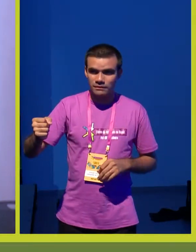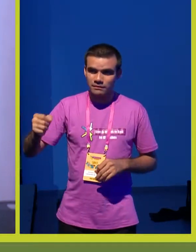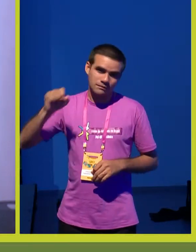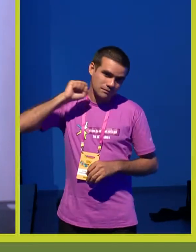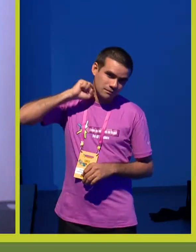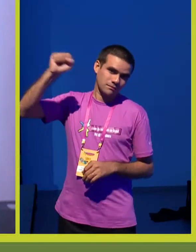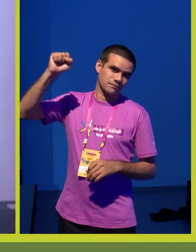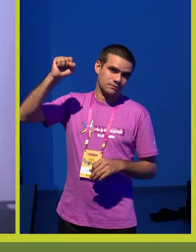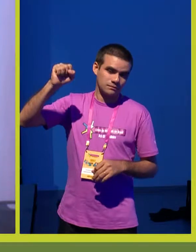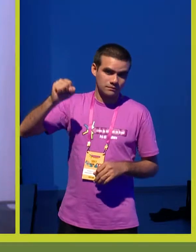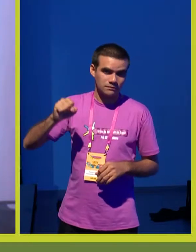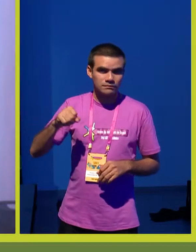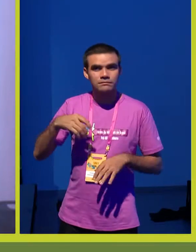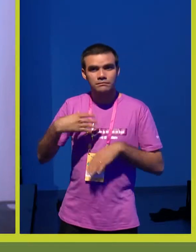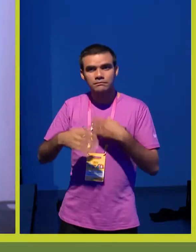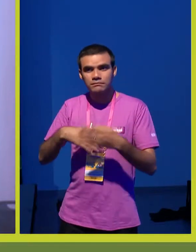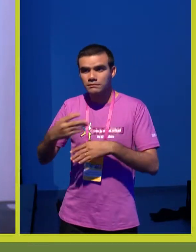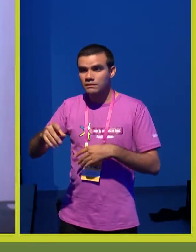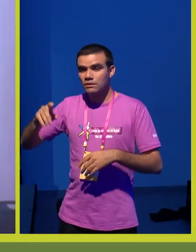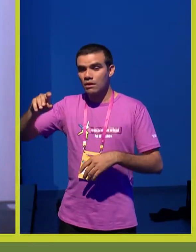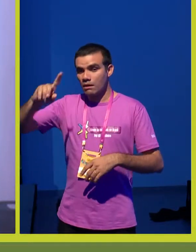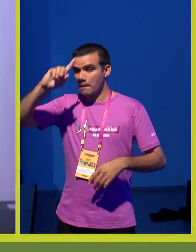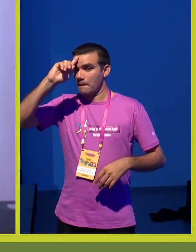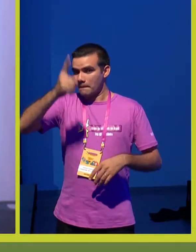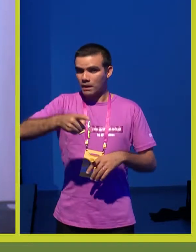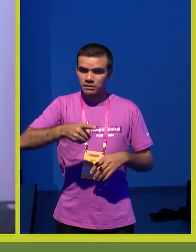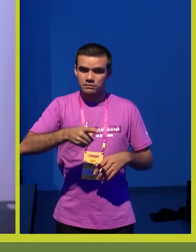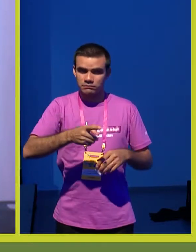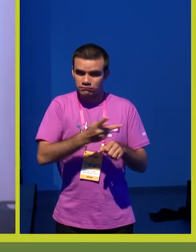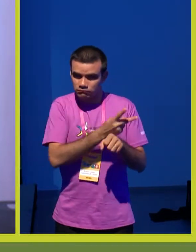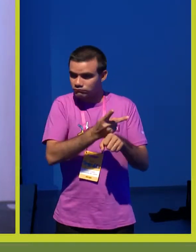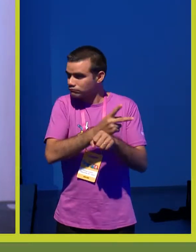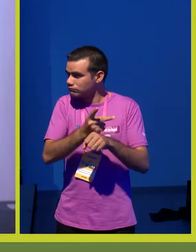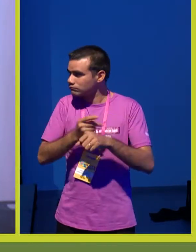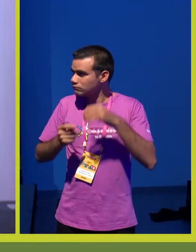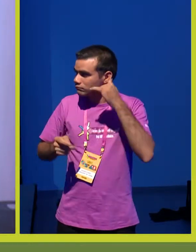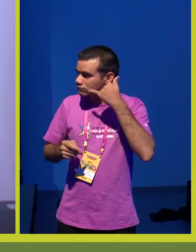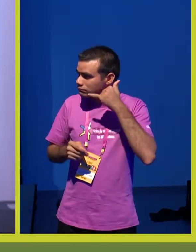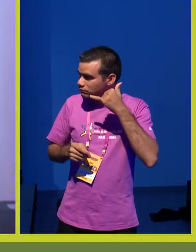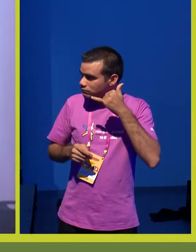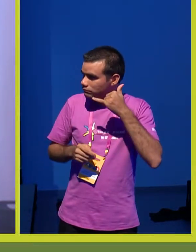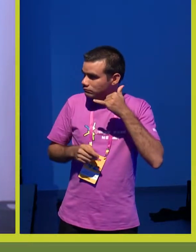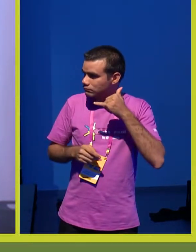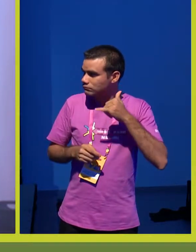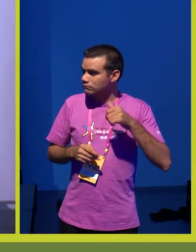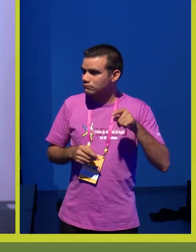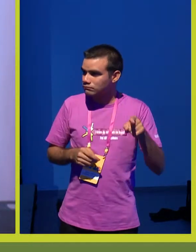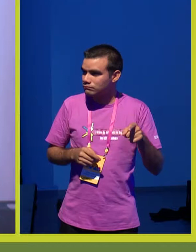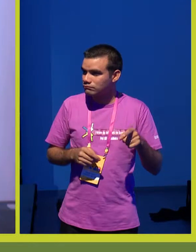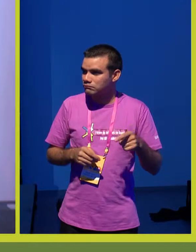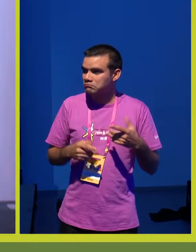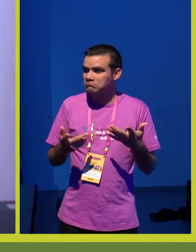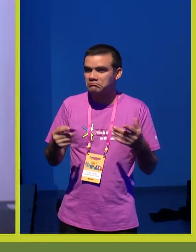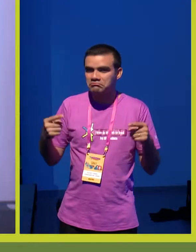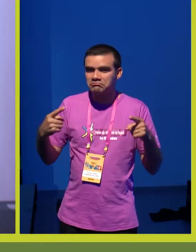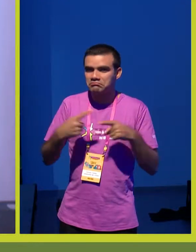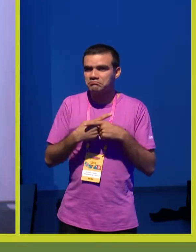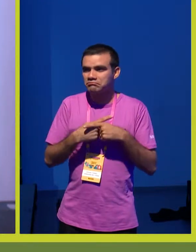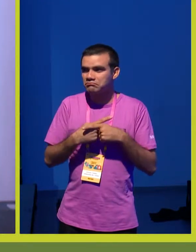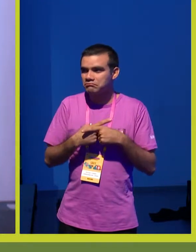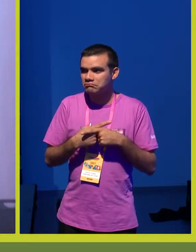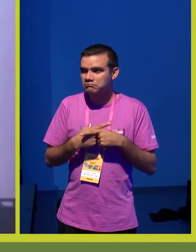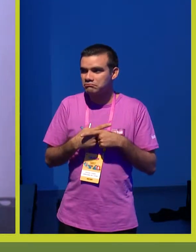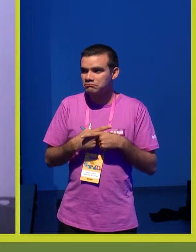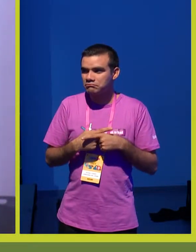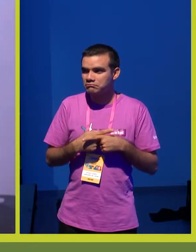que foi seguida de uma ordem de busca e apreensão de aparelhos eletrônicos né não tem nenhuma relação com